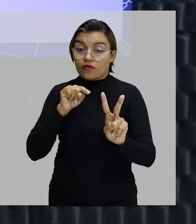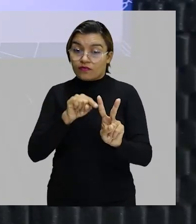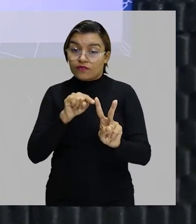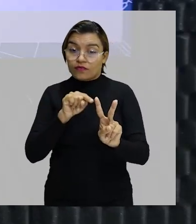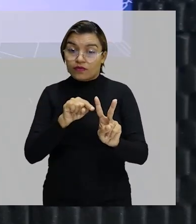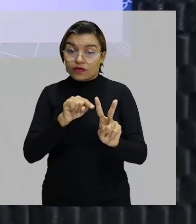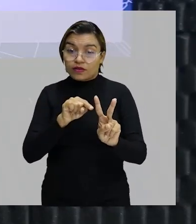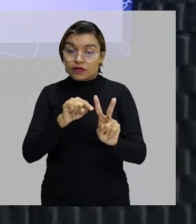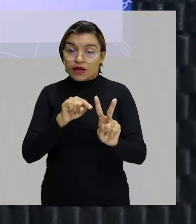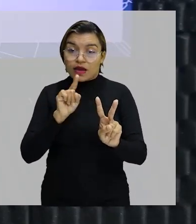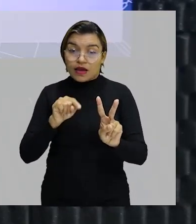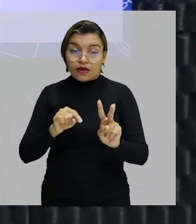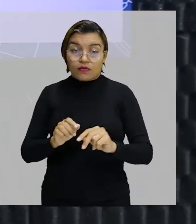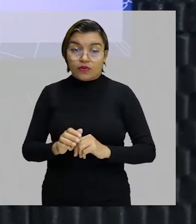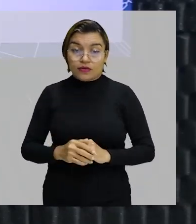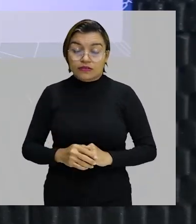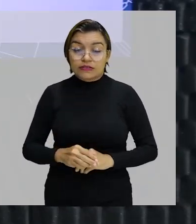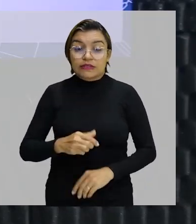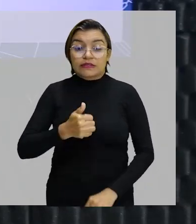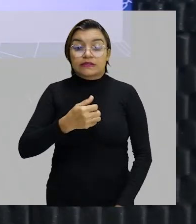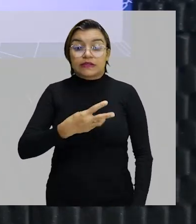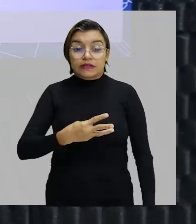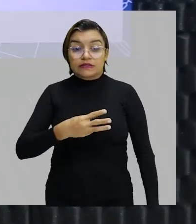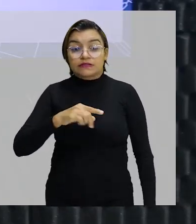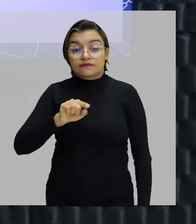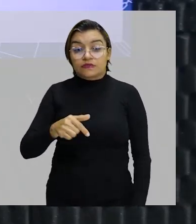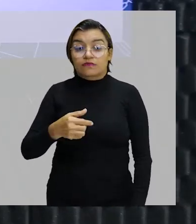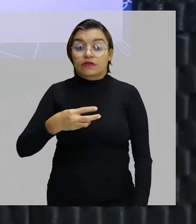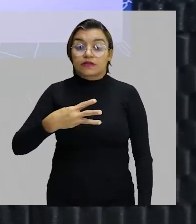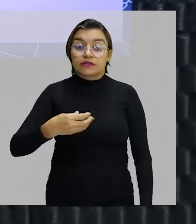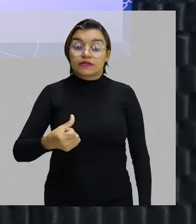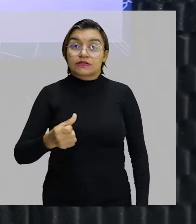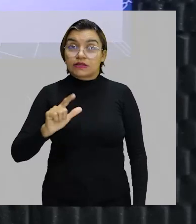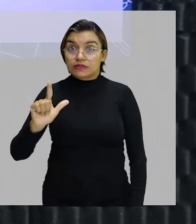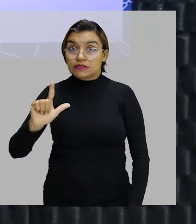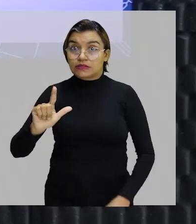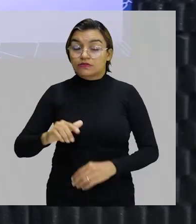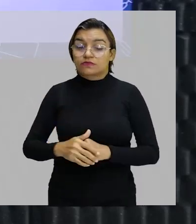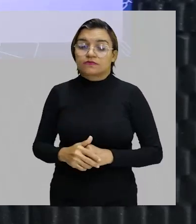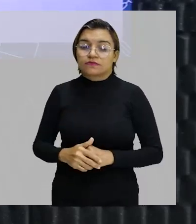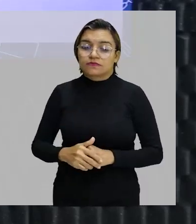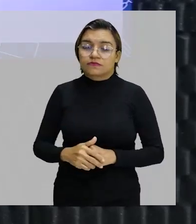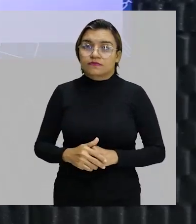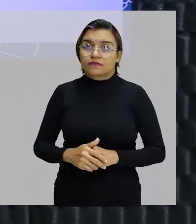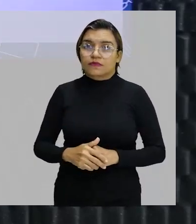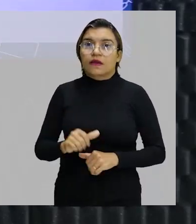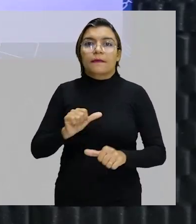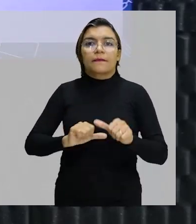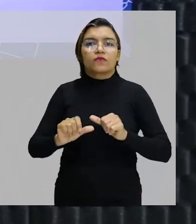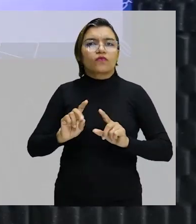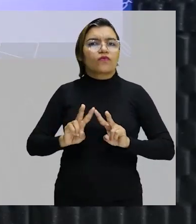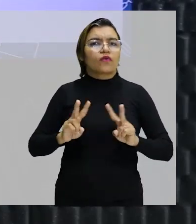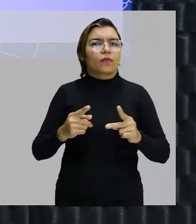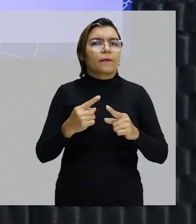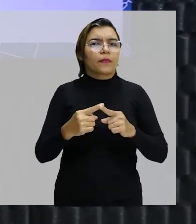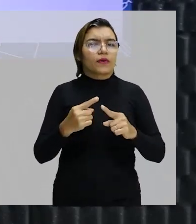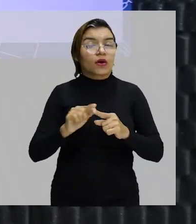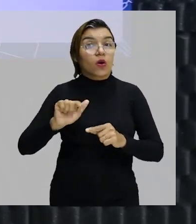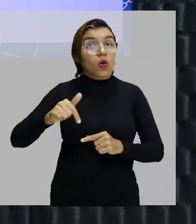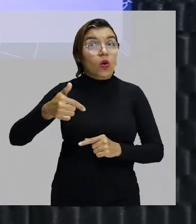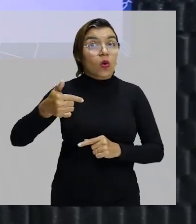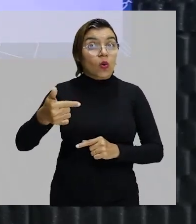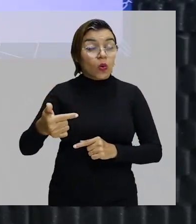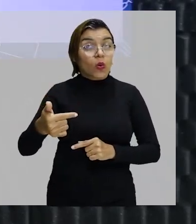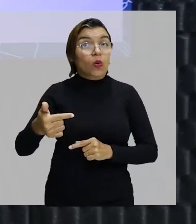13,36 litros. Por que houve alteração no volume? Porque nós agora não estamos mais nas CNTP, estamos em